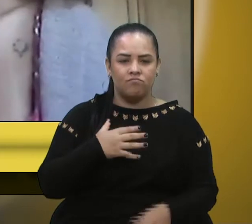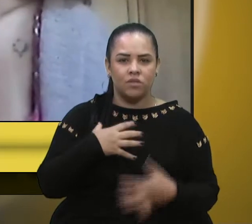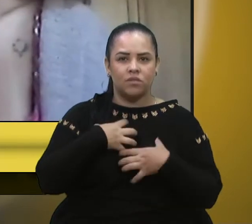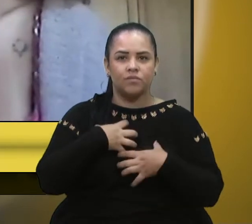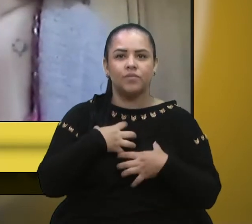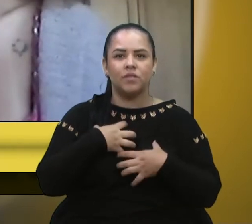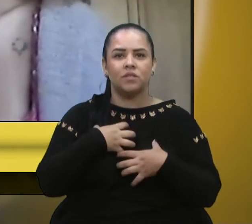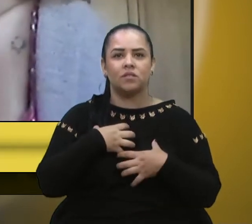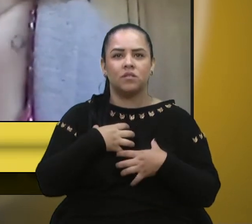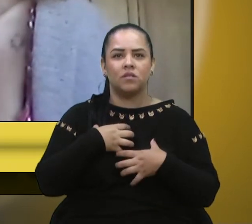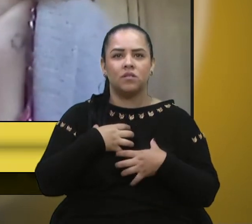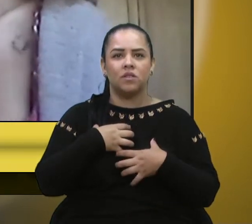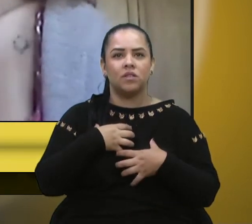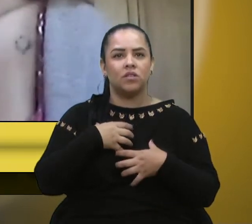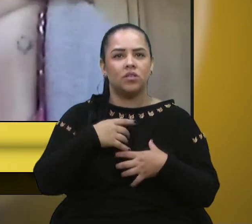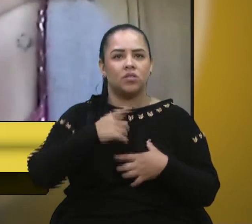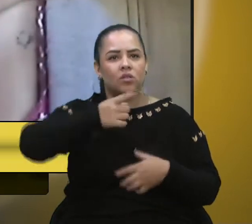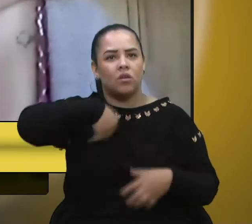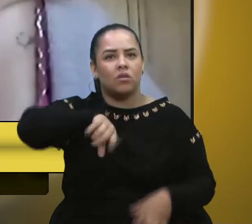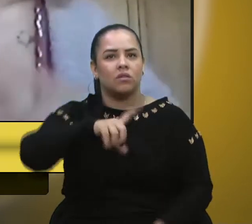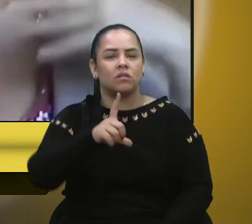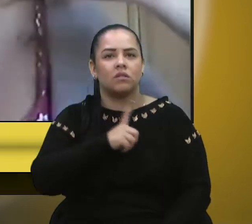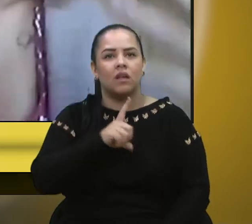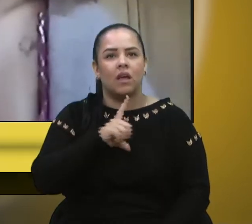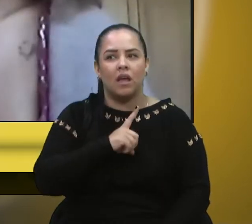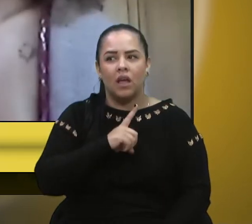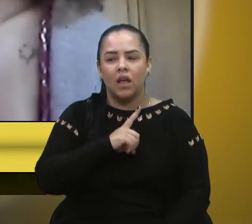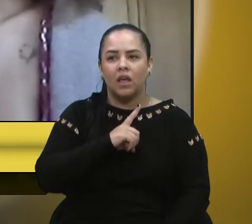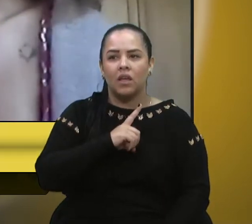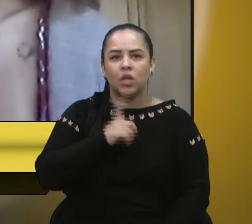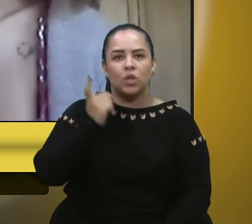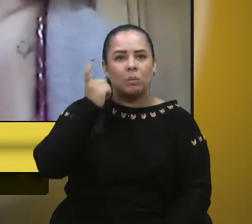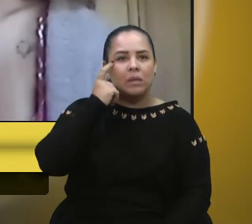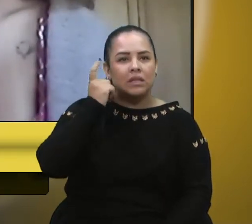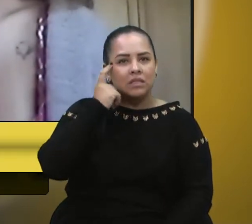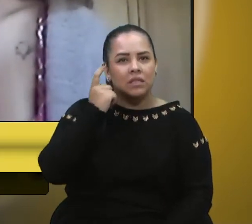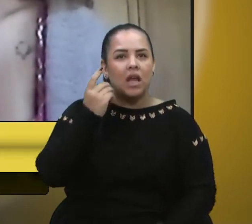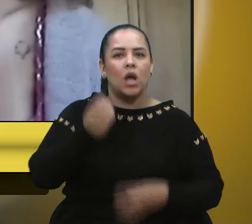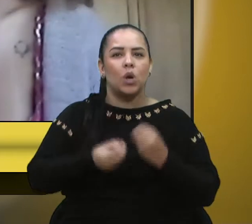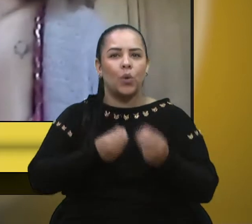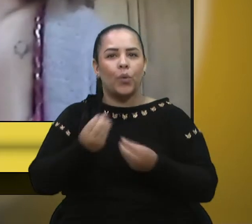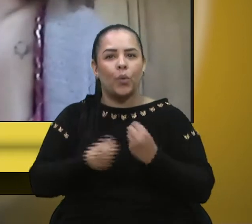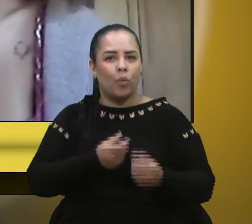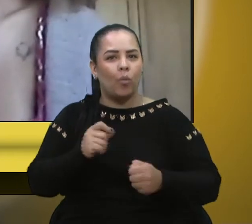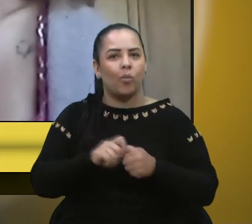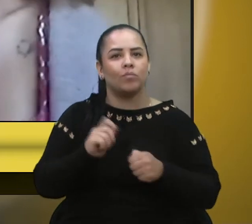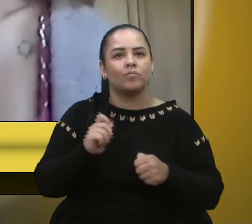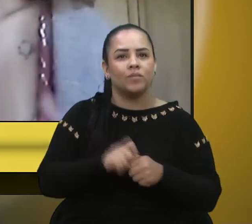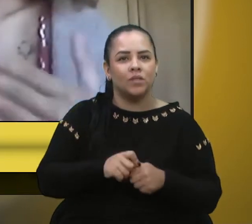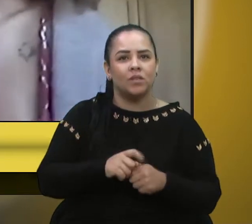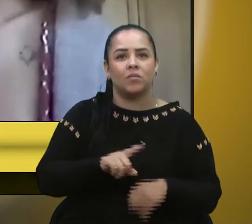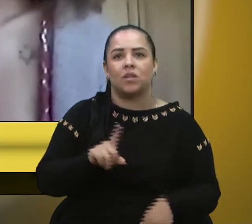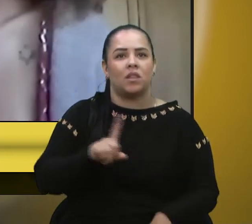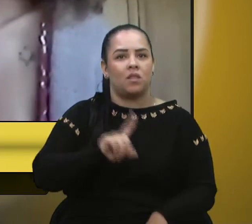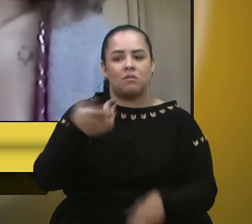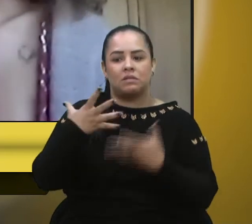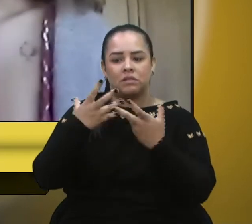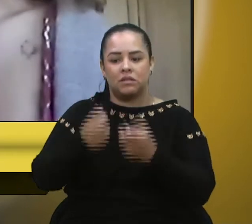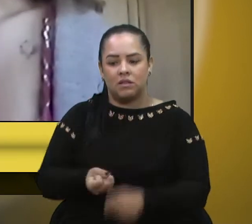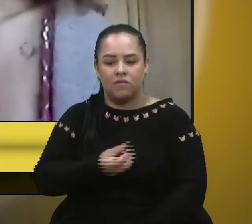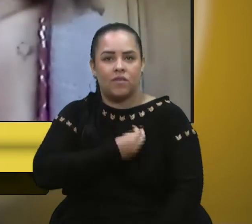deixa nessa situação de ter que pensar medidas a serem tomadas por não aceitar